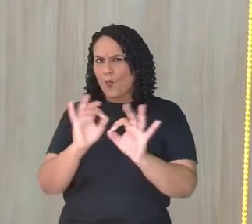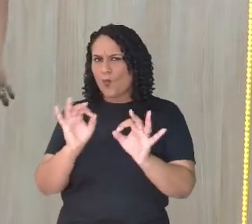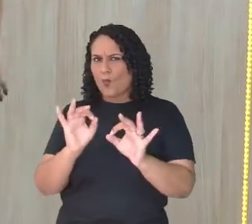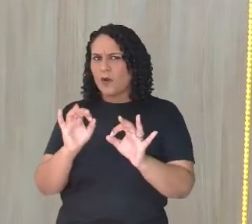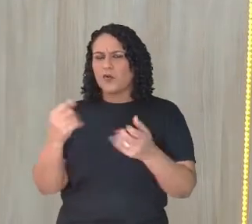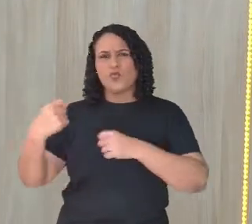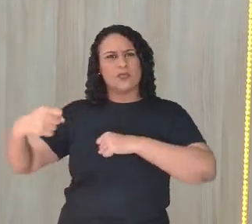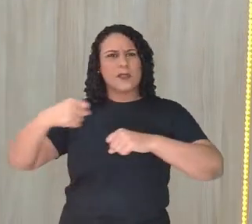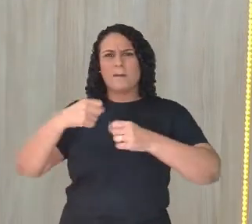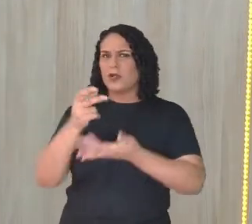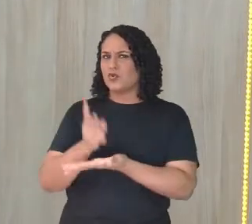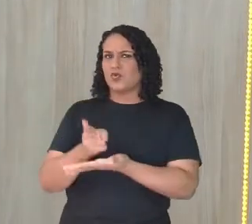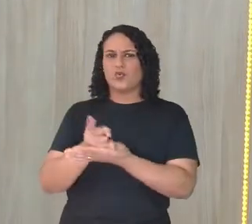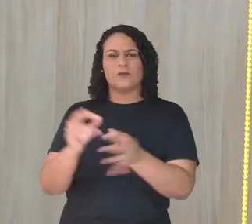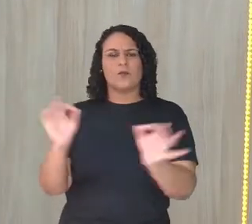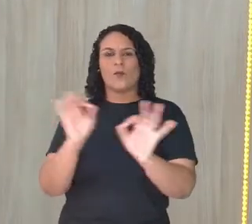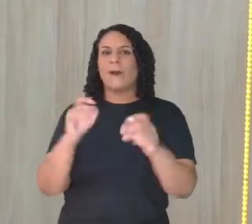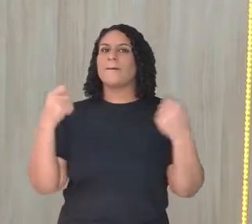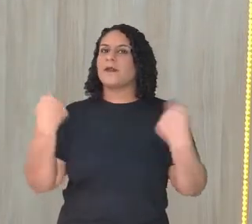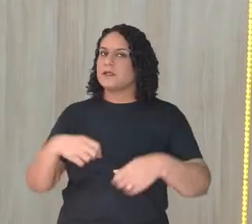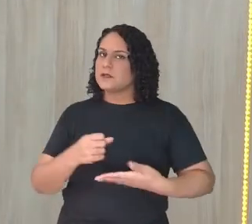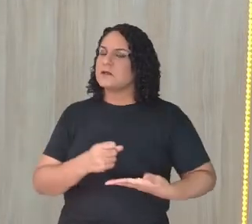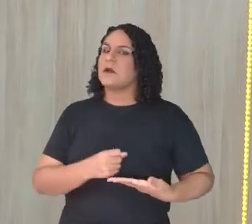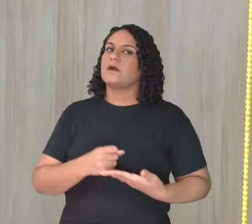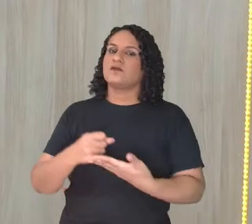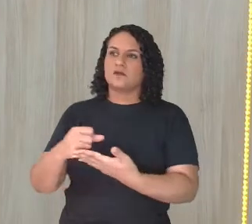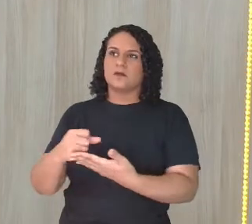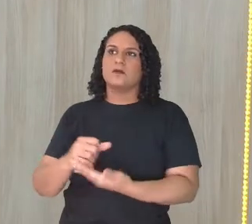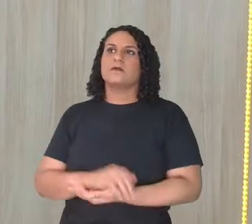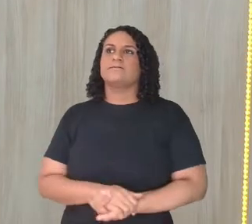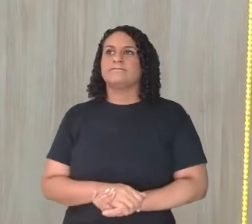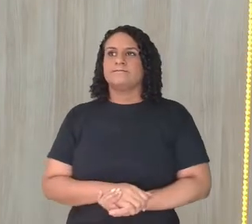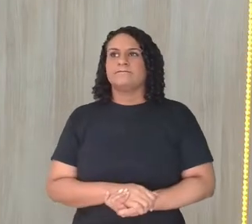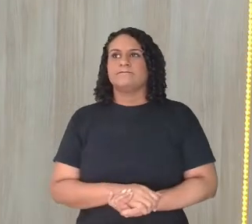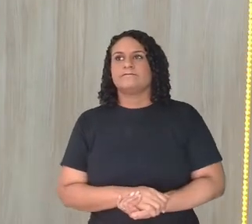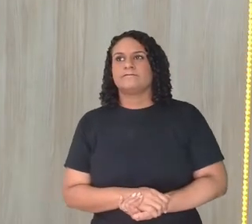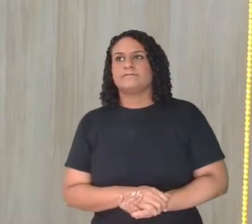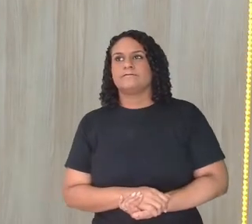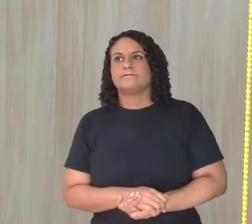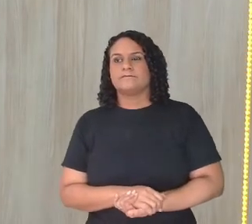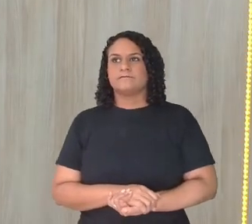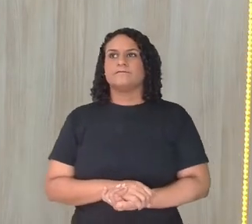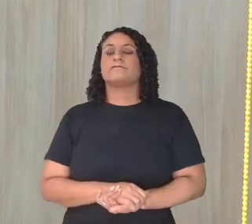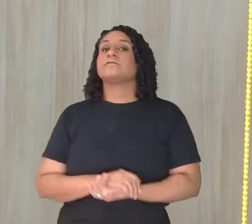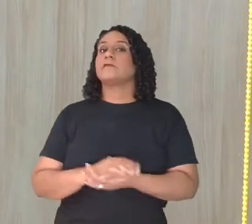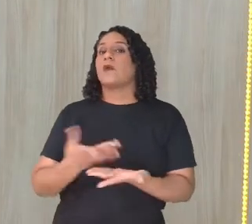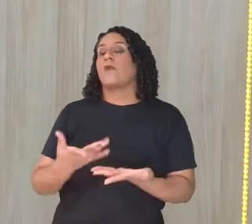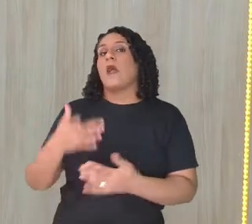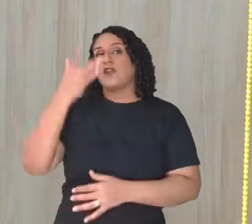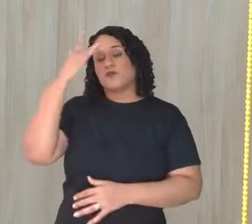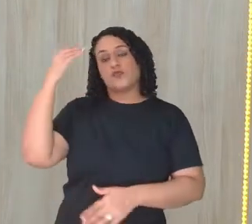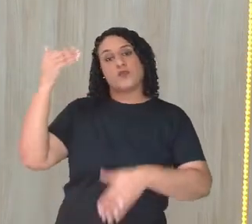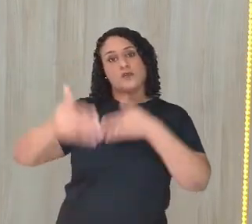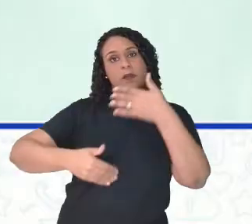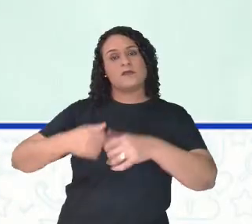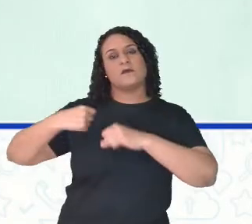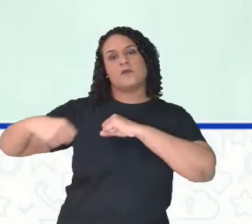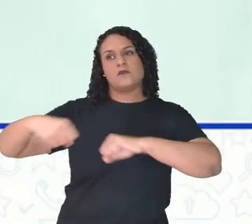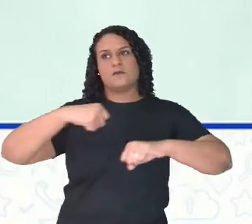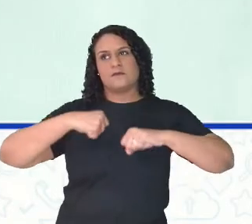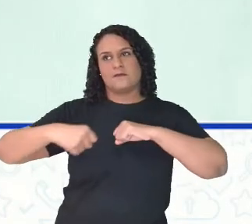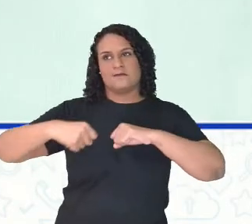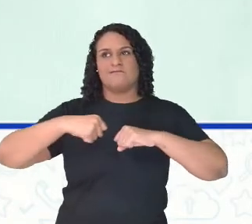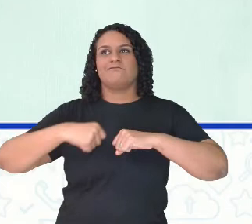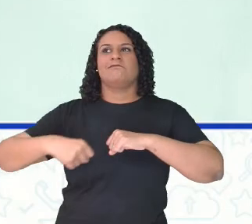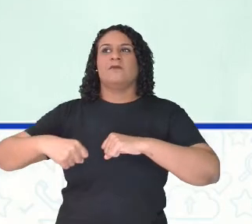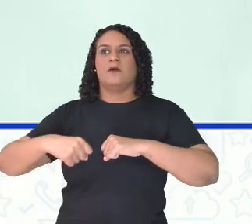ele ajuda o gênero textual a acontecer, o gênero oral a acontecer. E os debatedores, como a gente já falou tanto